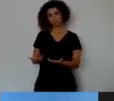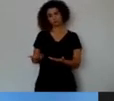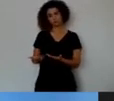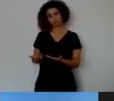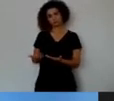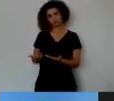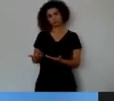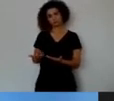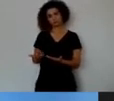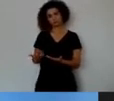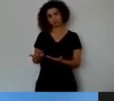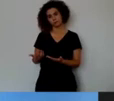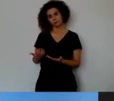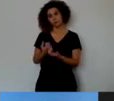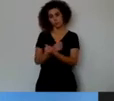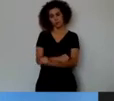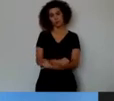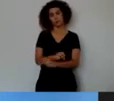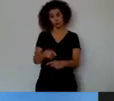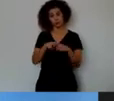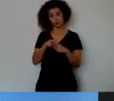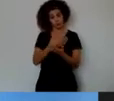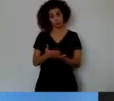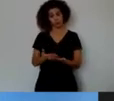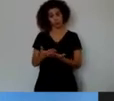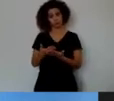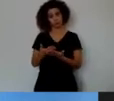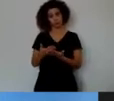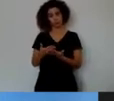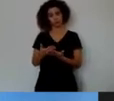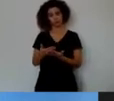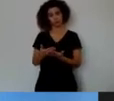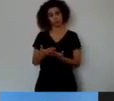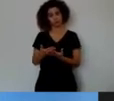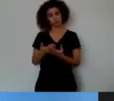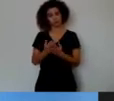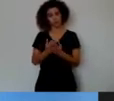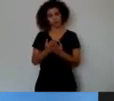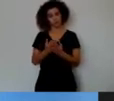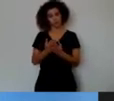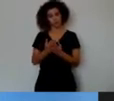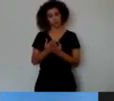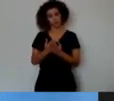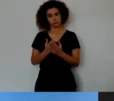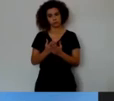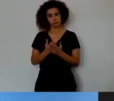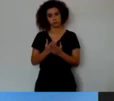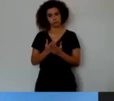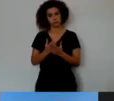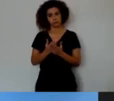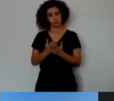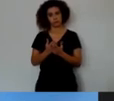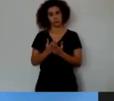da escravização foi nesse sentido, então sim, né? É preciso pensar a raça muitas vezes primeiro, porque ela está ali